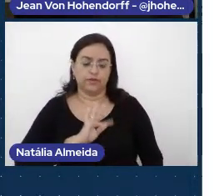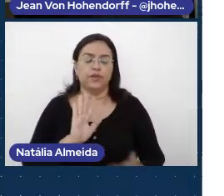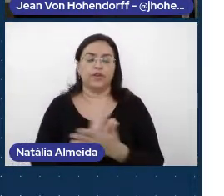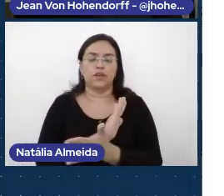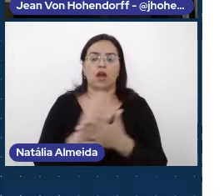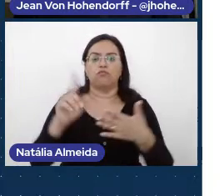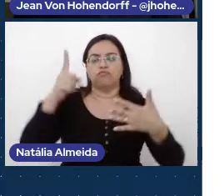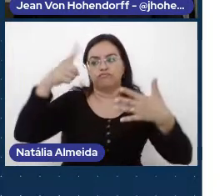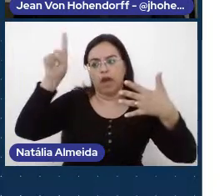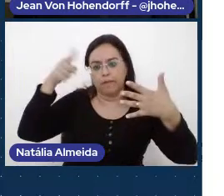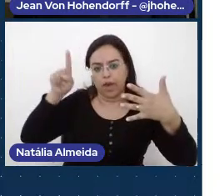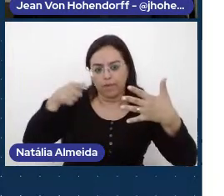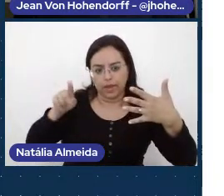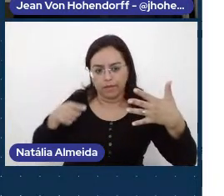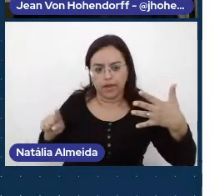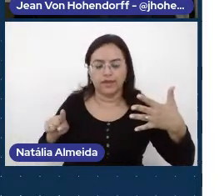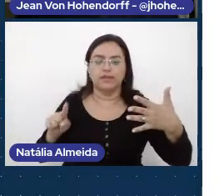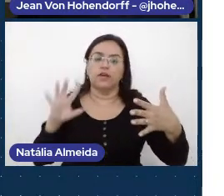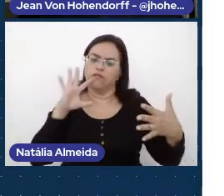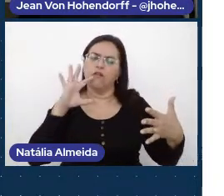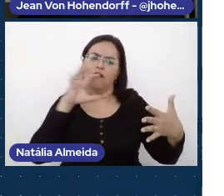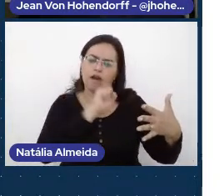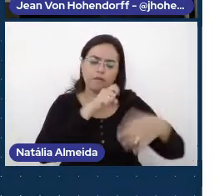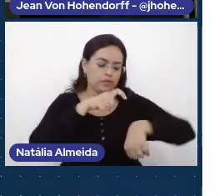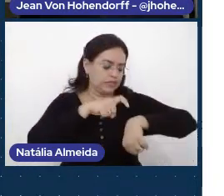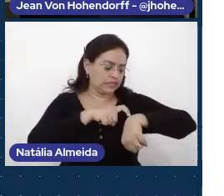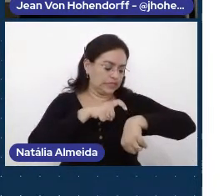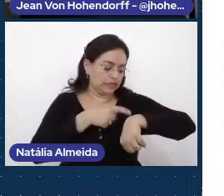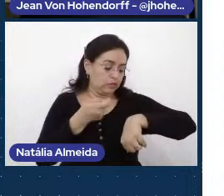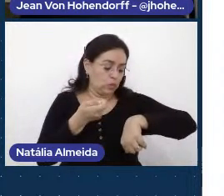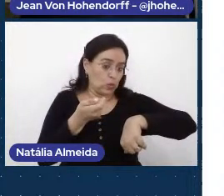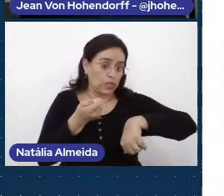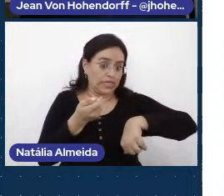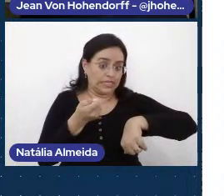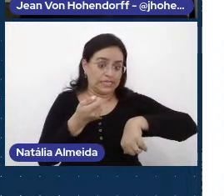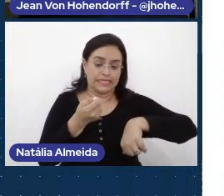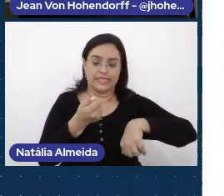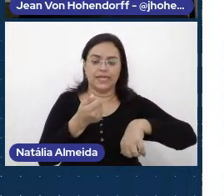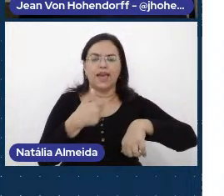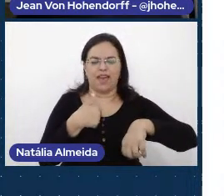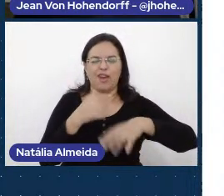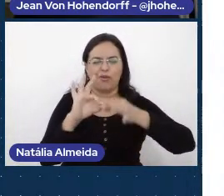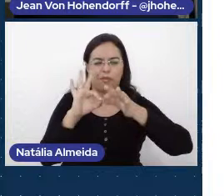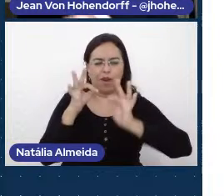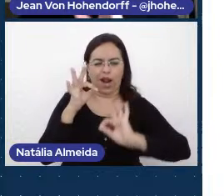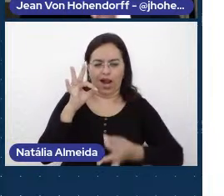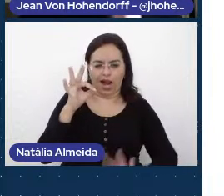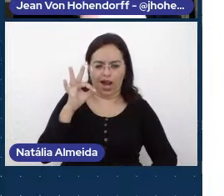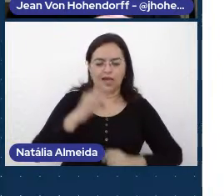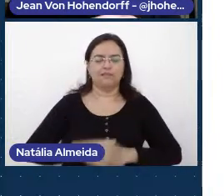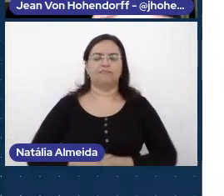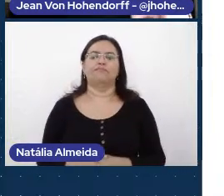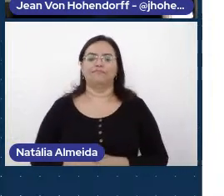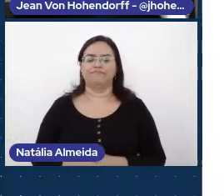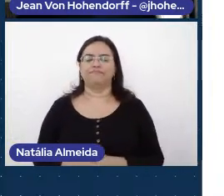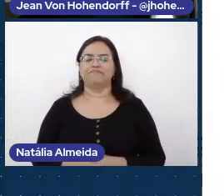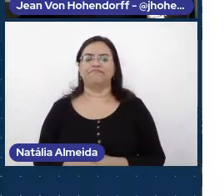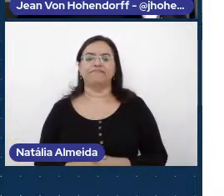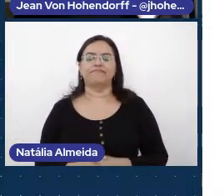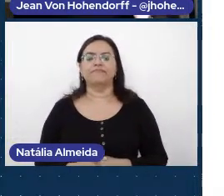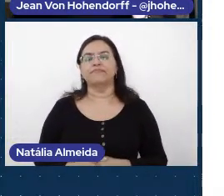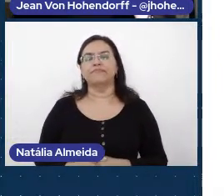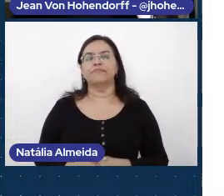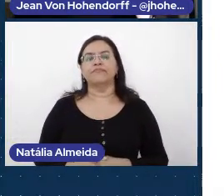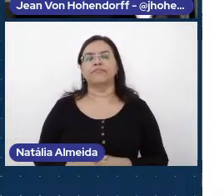um pouco mais rápido por isso, porque eu estou vendo que meu tempo está acabando, eu sou um pouco prolixo. Então, o que que acontece? Nós temos